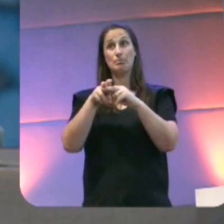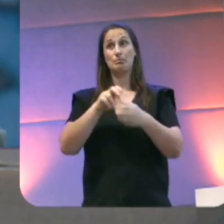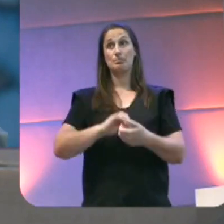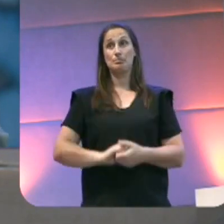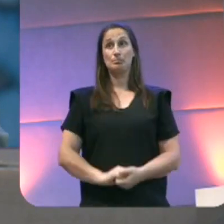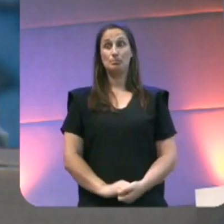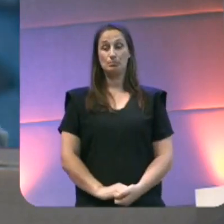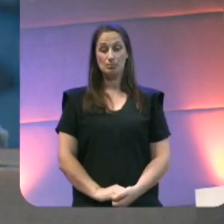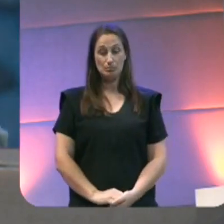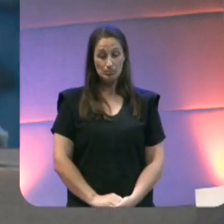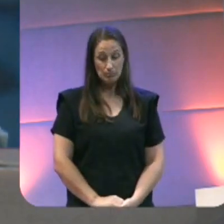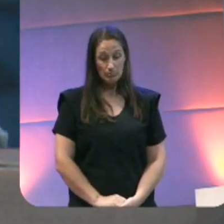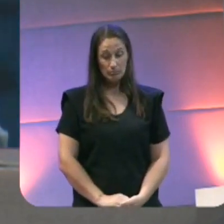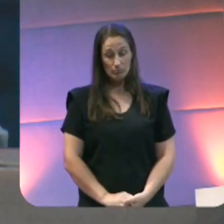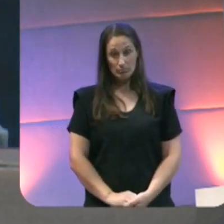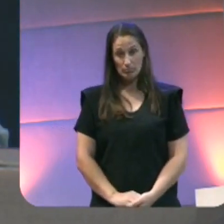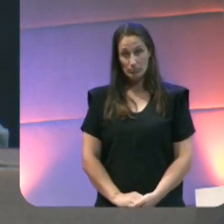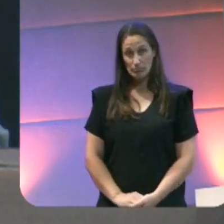querido.